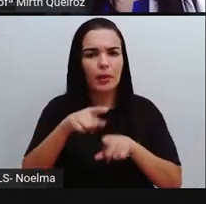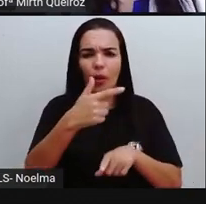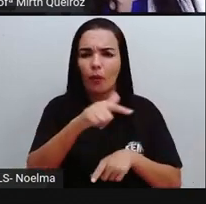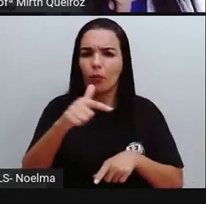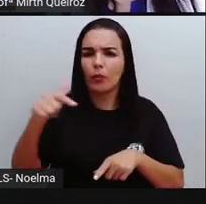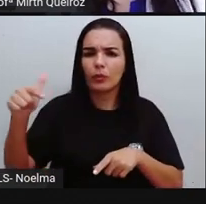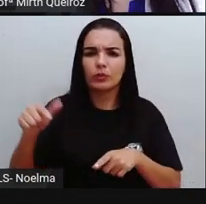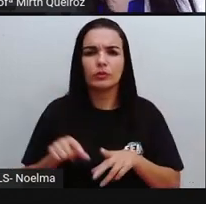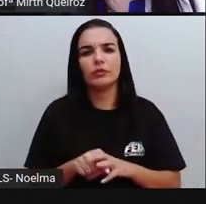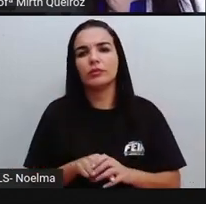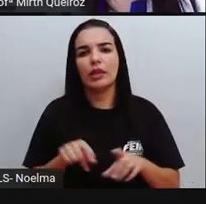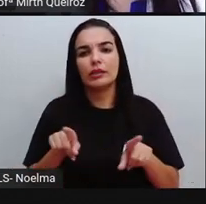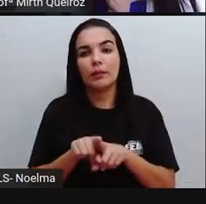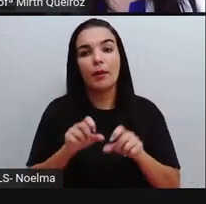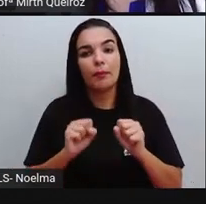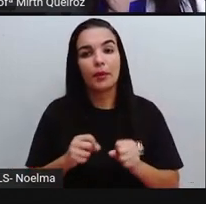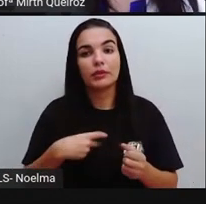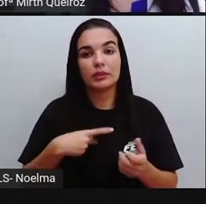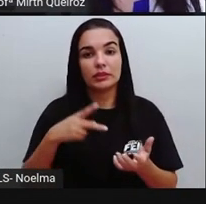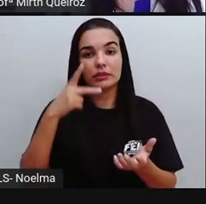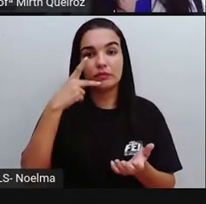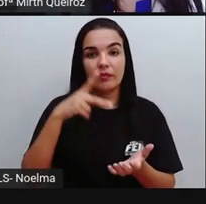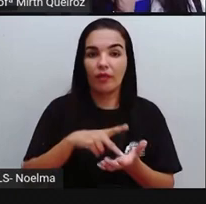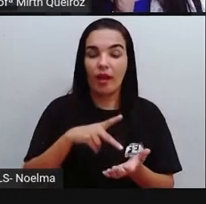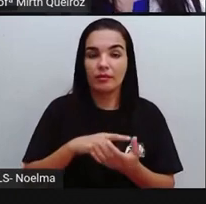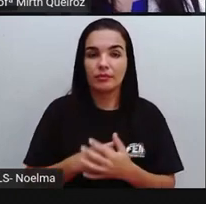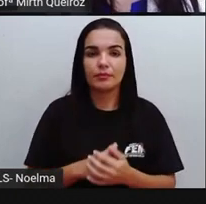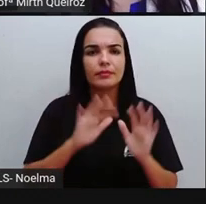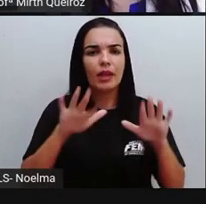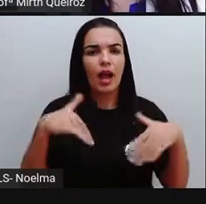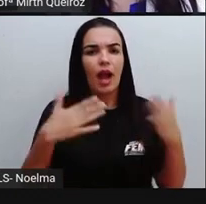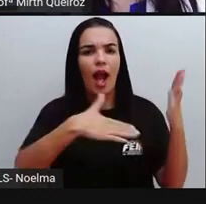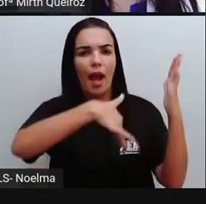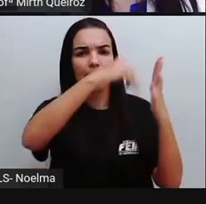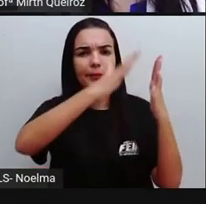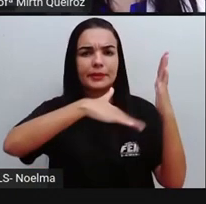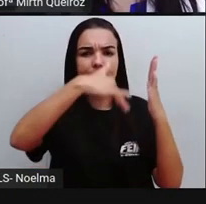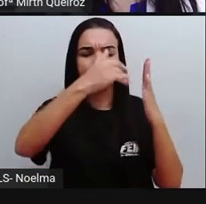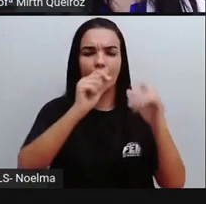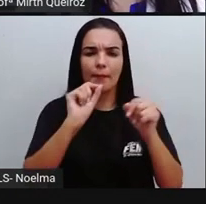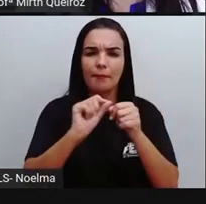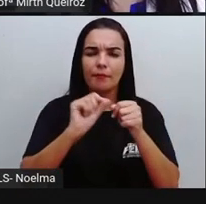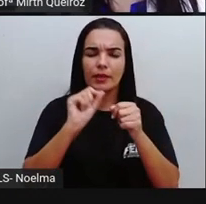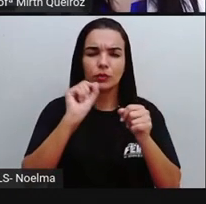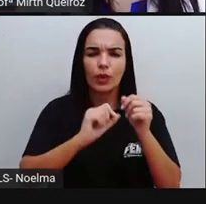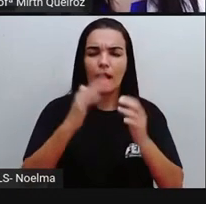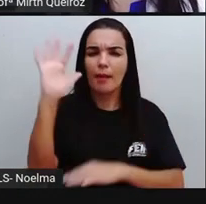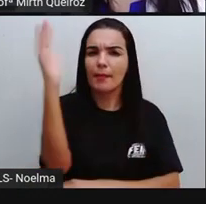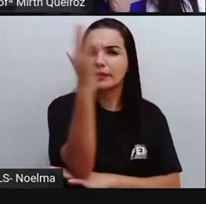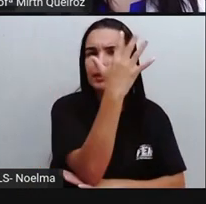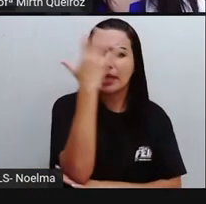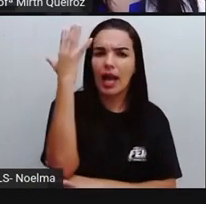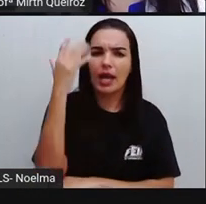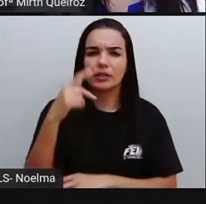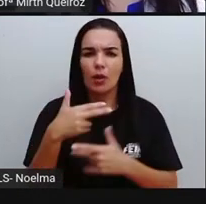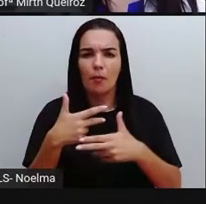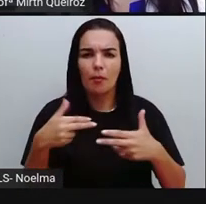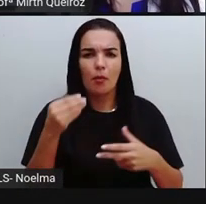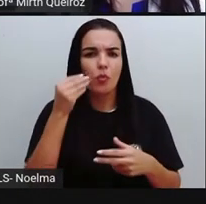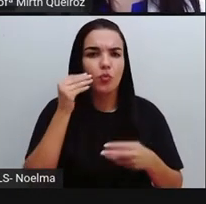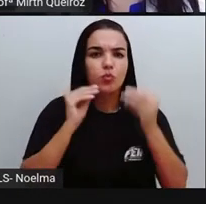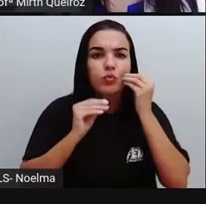que são reais. As pinturas que retratam paisagens naturais mostram